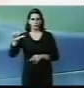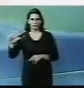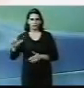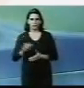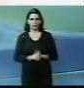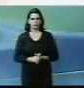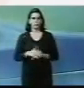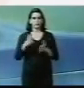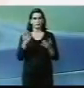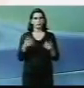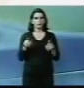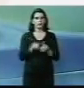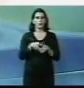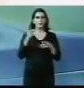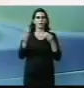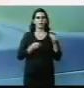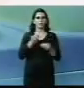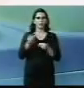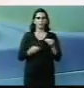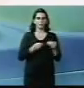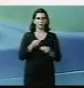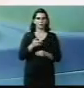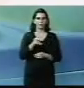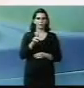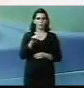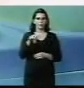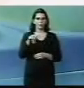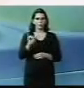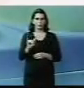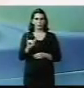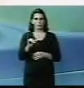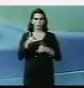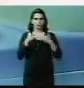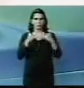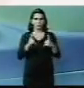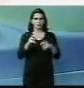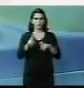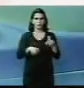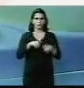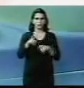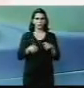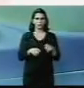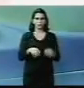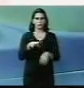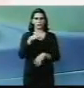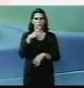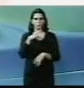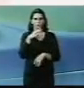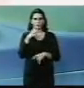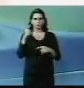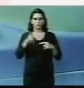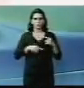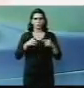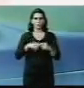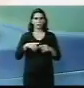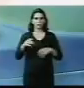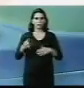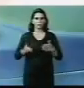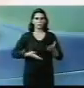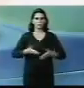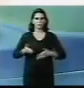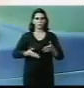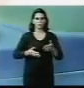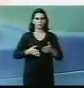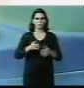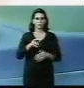aula de hoje o funcionamento de um servidor de proxy em uma rede de computadores e identificamos os motivos do emprego de um servidor